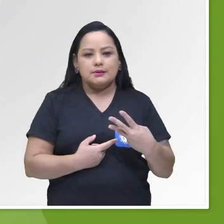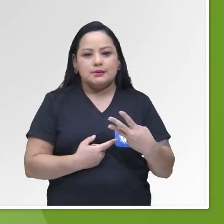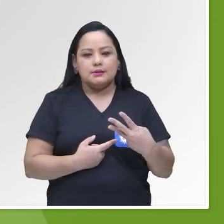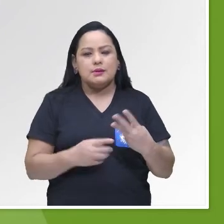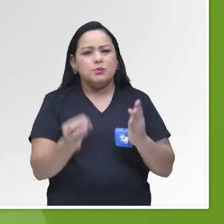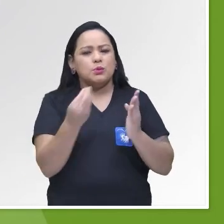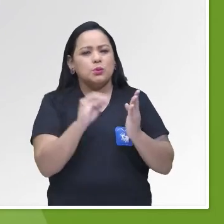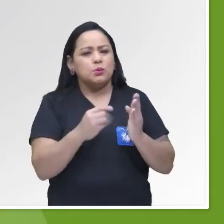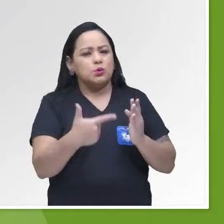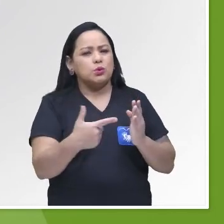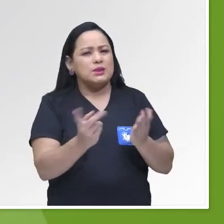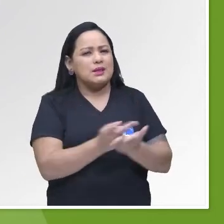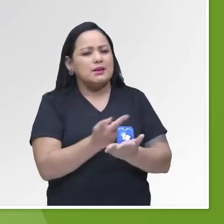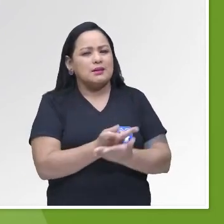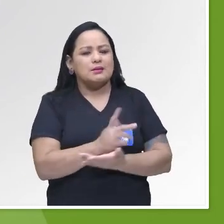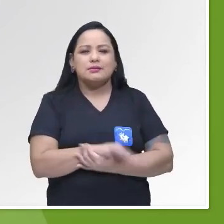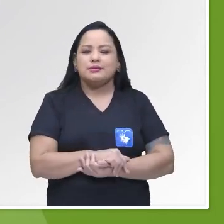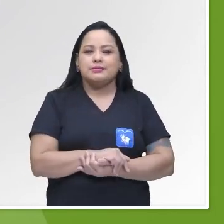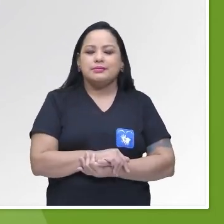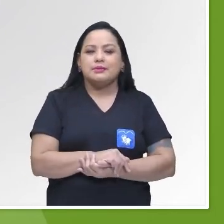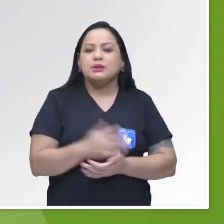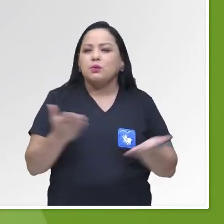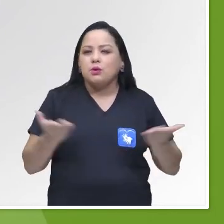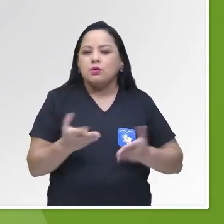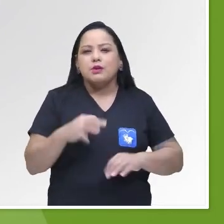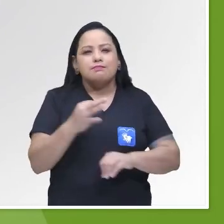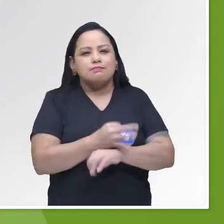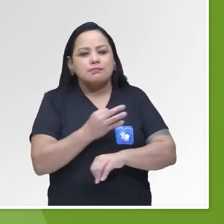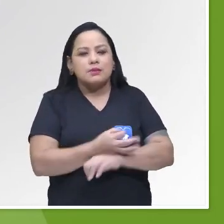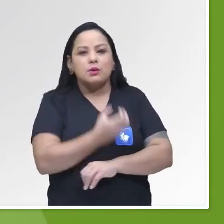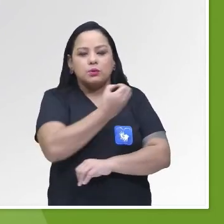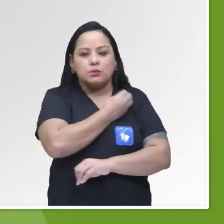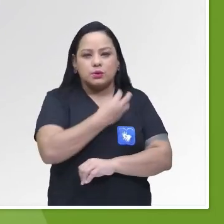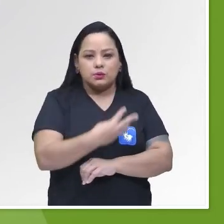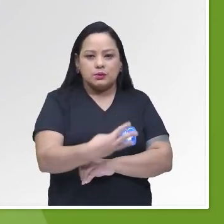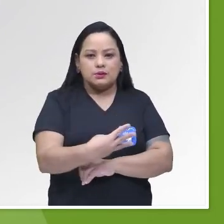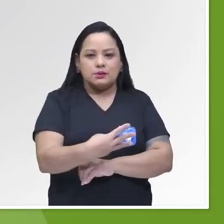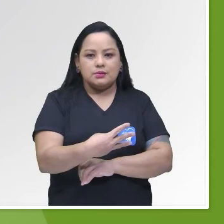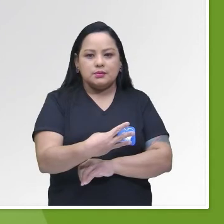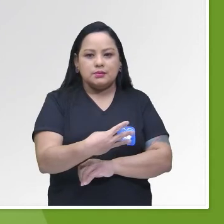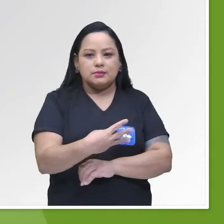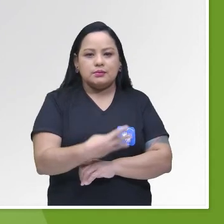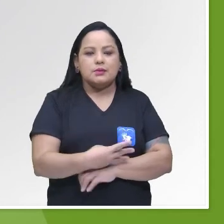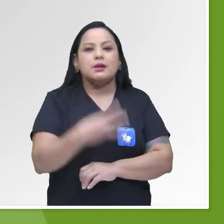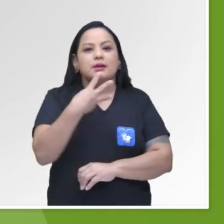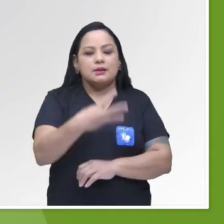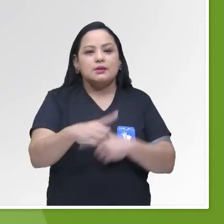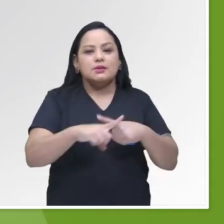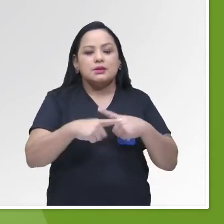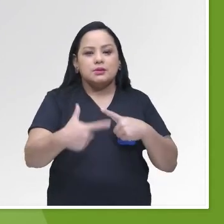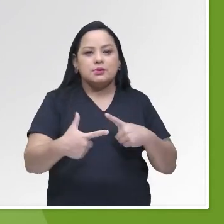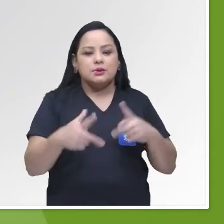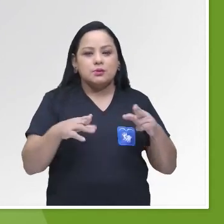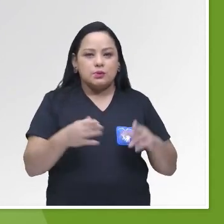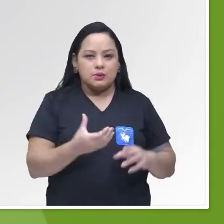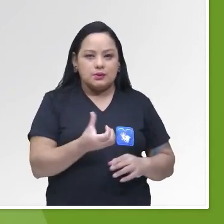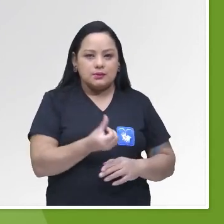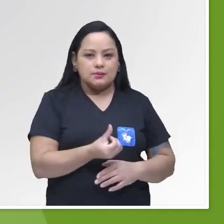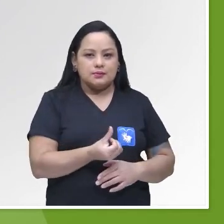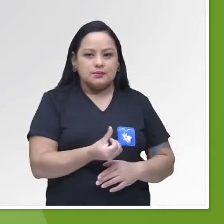vai dar certo. Eu vou tentar com o número 3. 3 vezes 2,